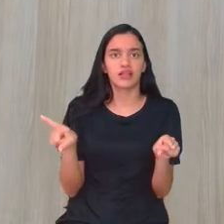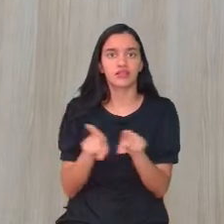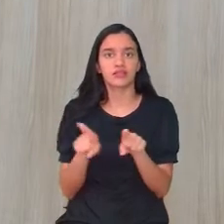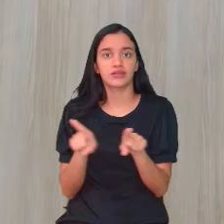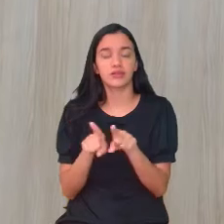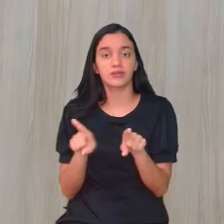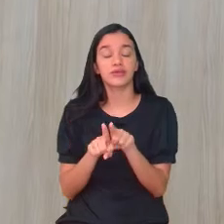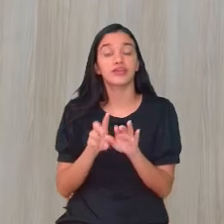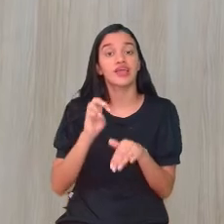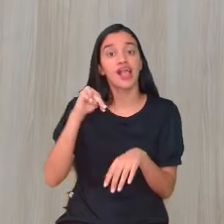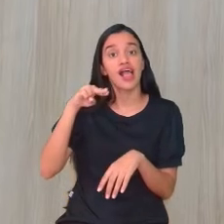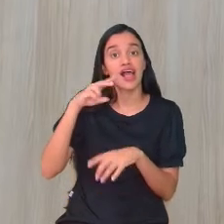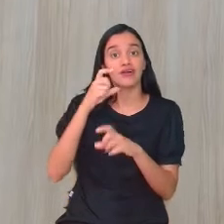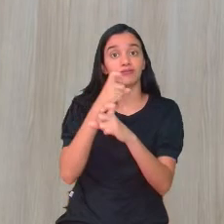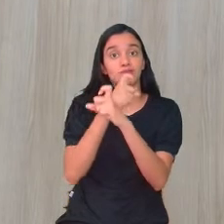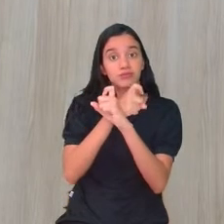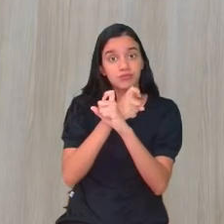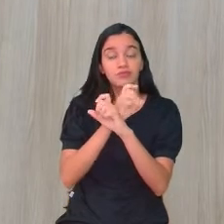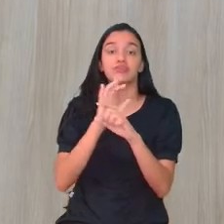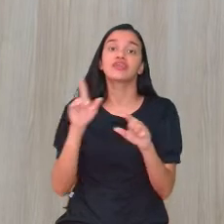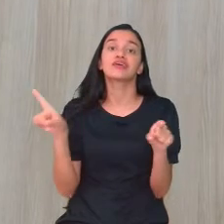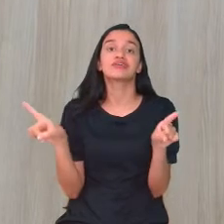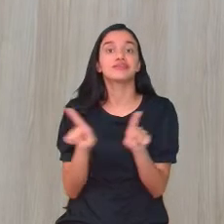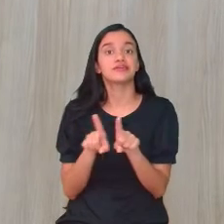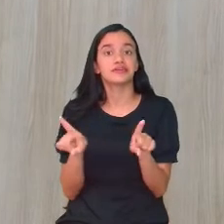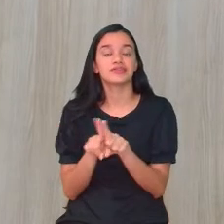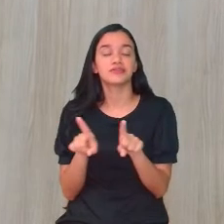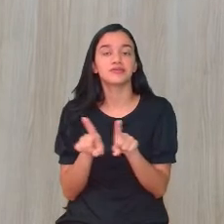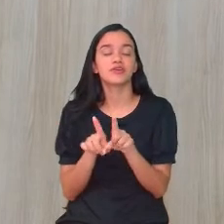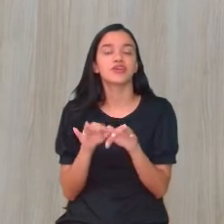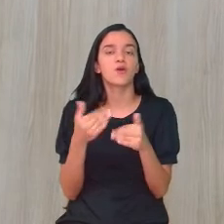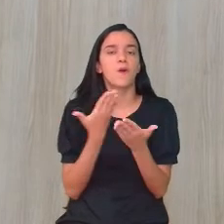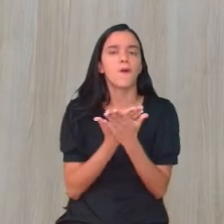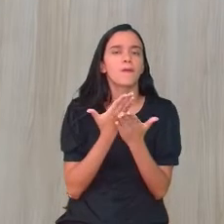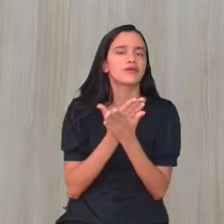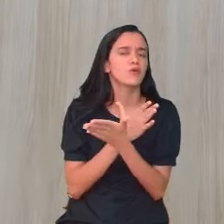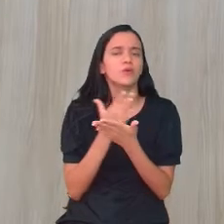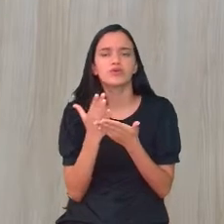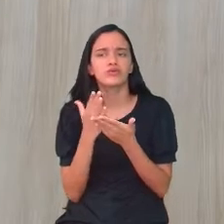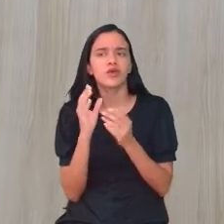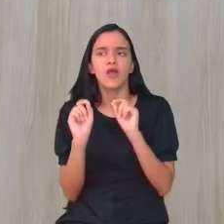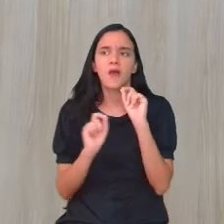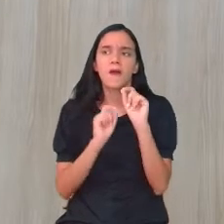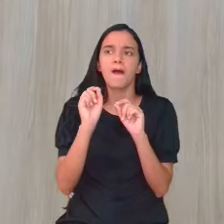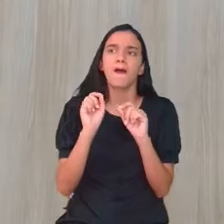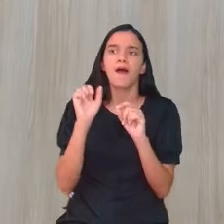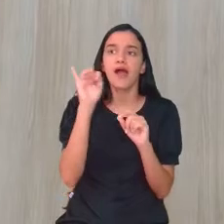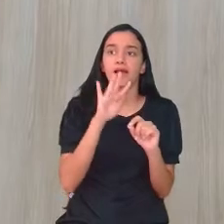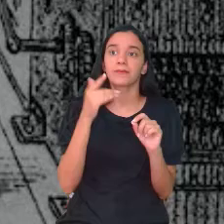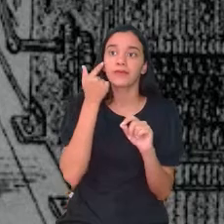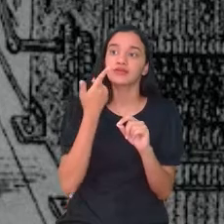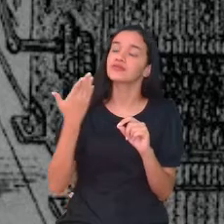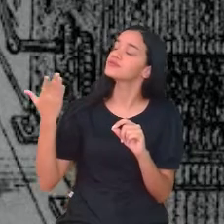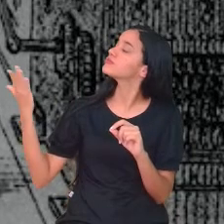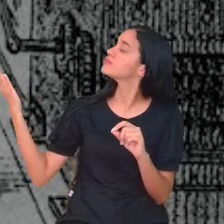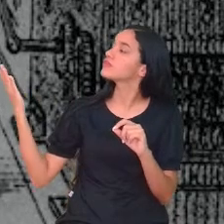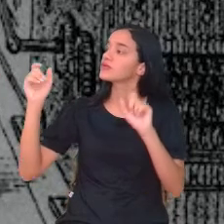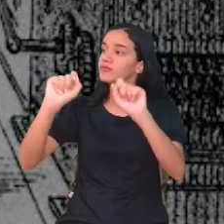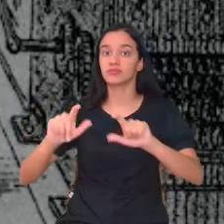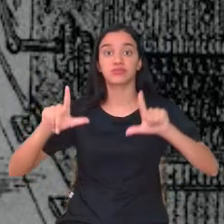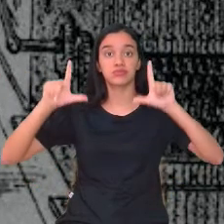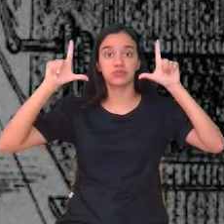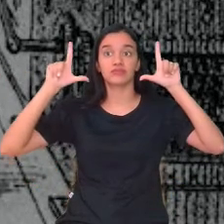de nazifascistas, né? E a gente vai começar a aula de hoje observando a imagem. Aí, ó, amplia aí, por